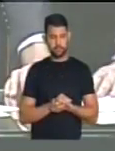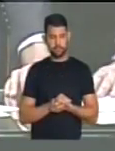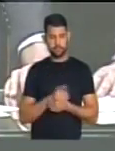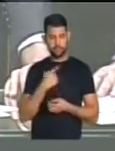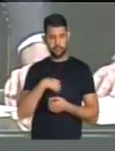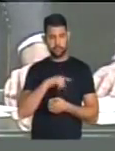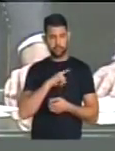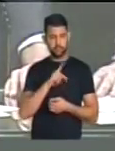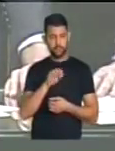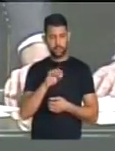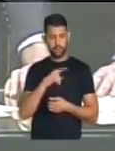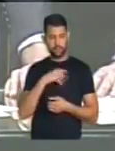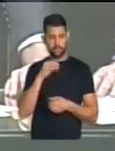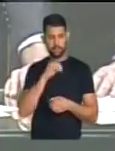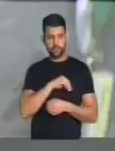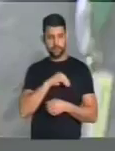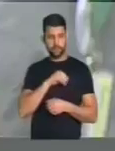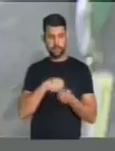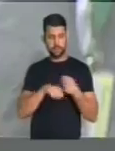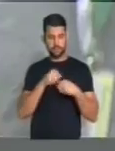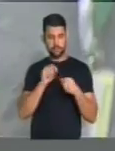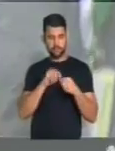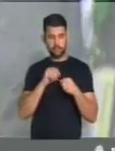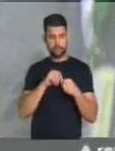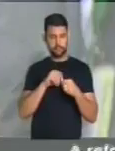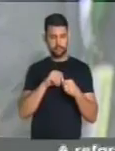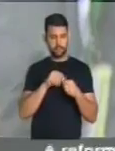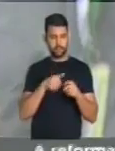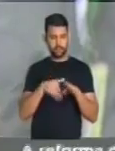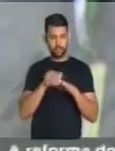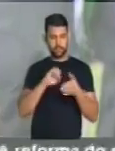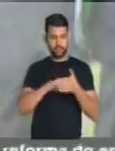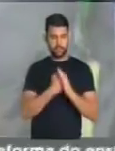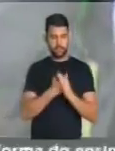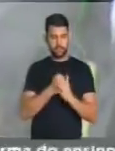nós deixamos a remuneração do sistema financeiro. Como vota nós a rede? Nós encaminhamos obstrução. Pessoal,